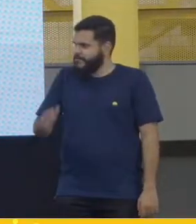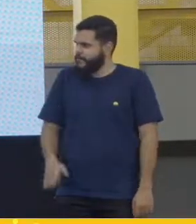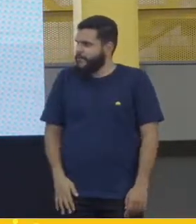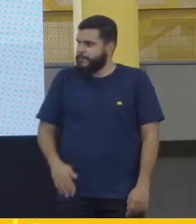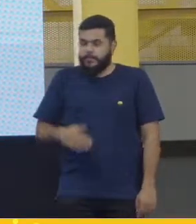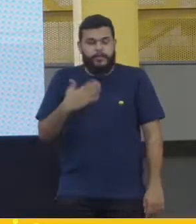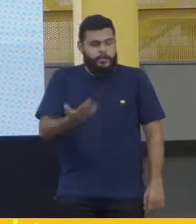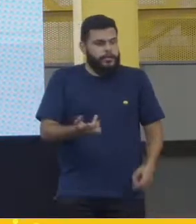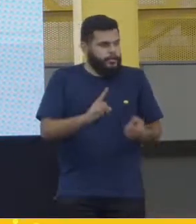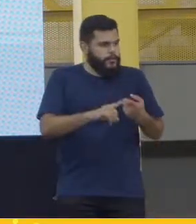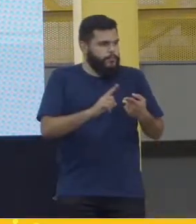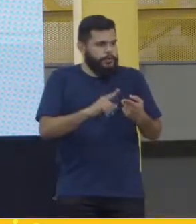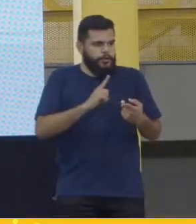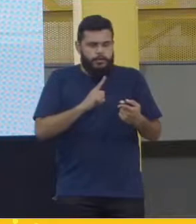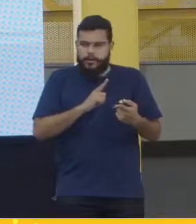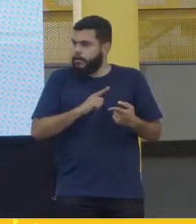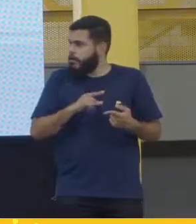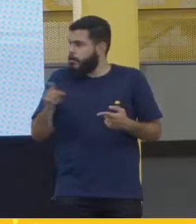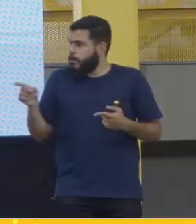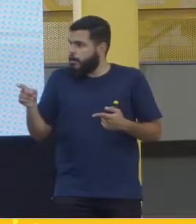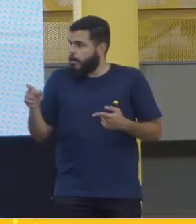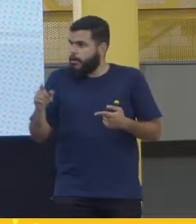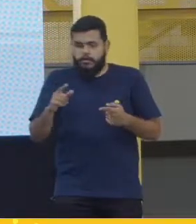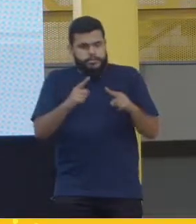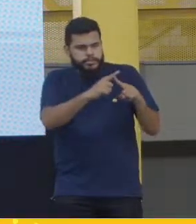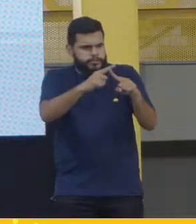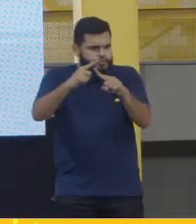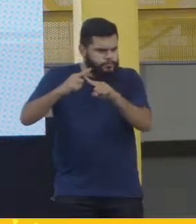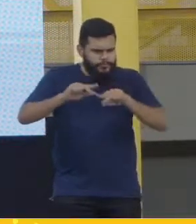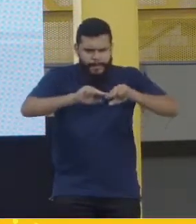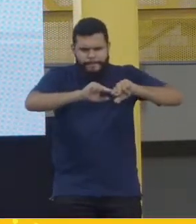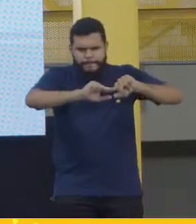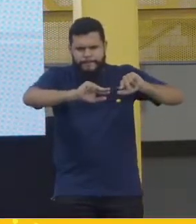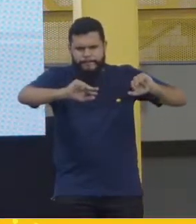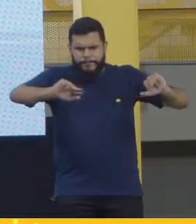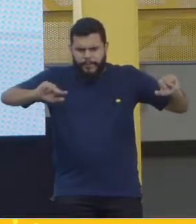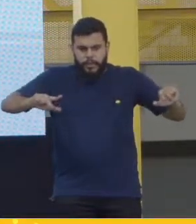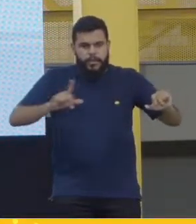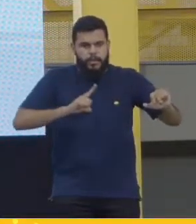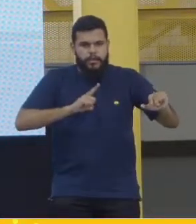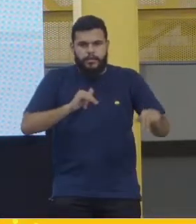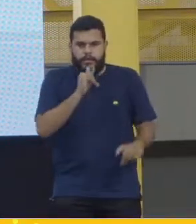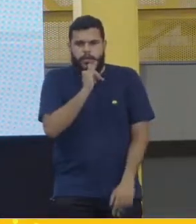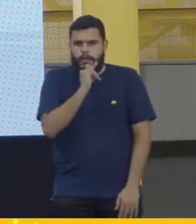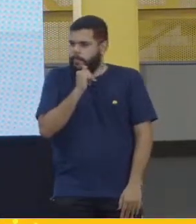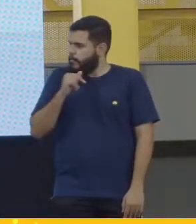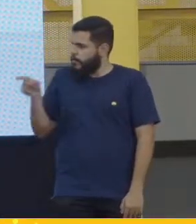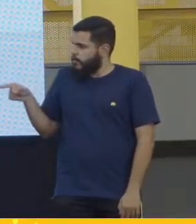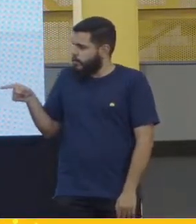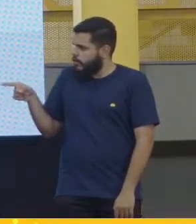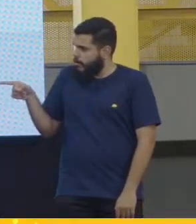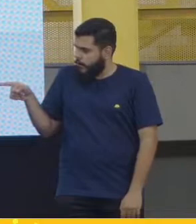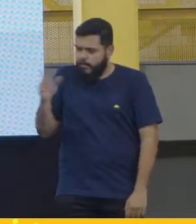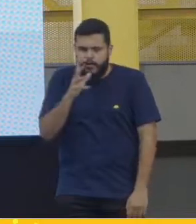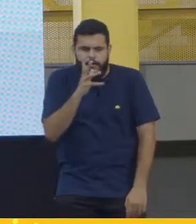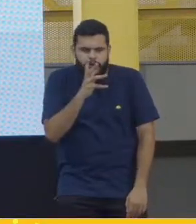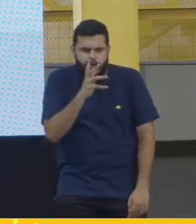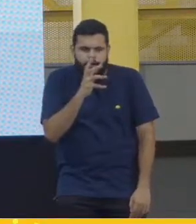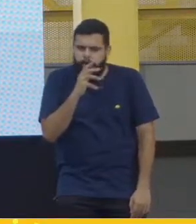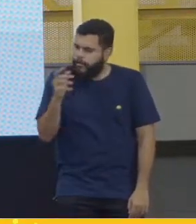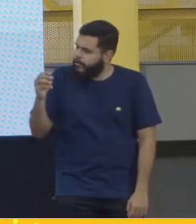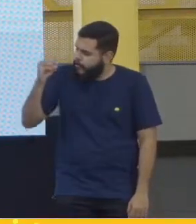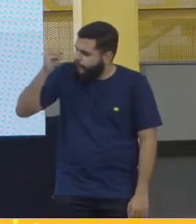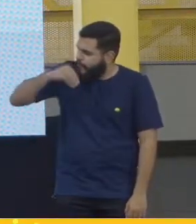Mas além do ultravioleta, que é aquilo que ultrapassa a frequência do violeta, e se eu tinha o vermelhinho, não tinha? Se